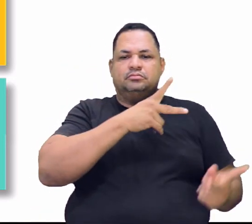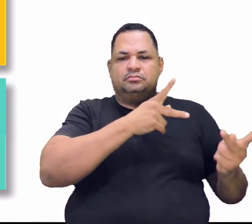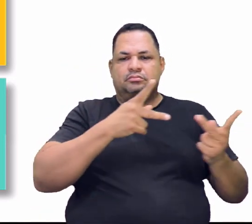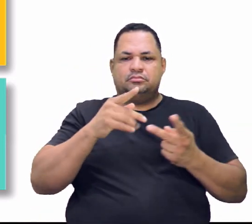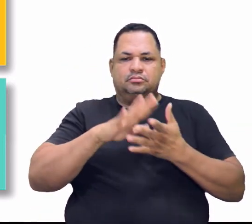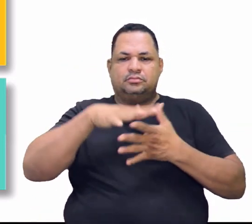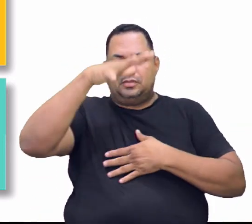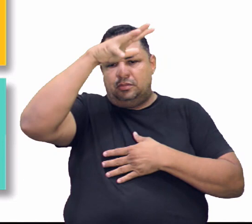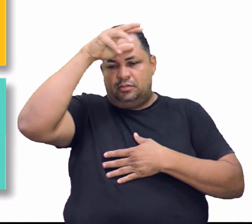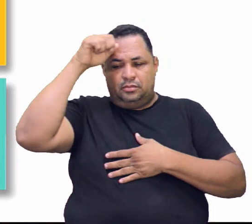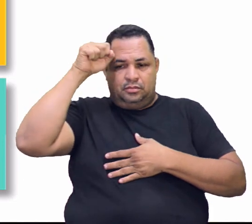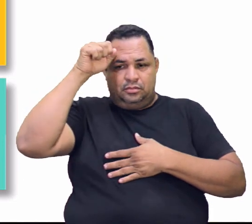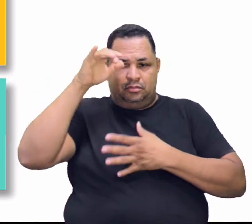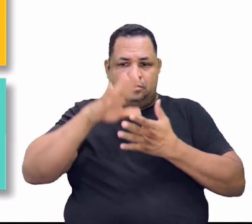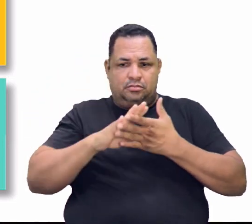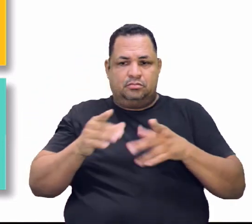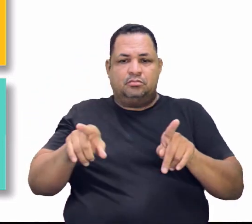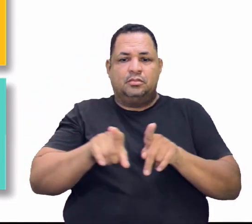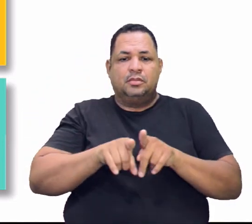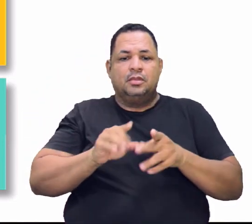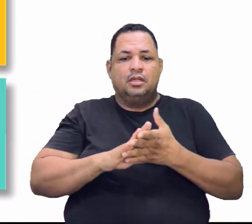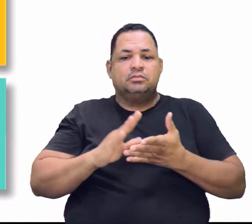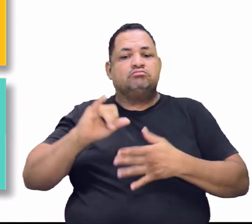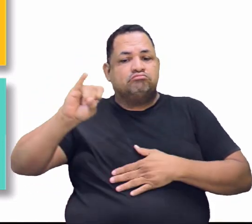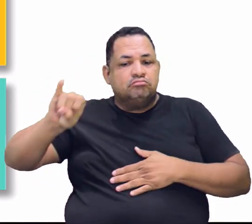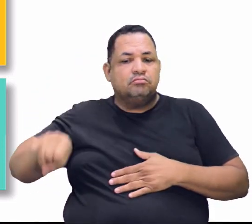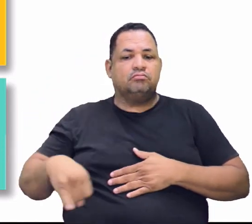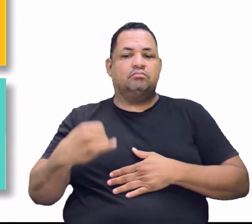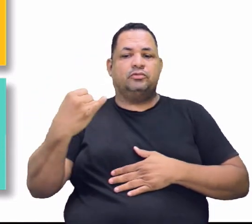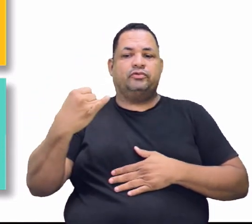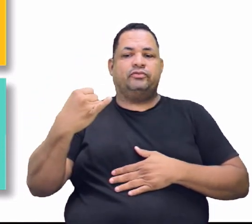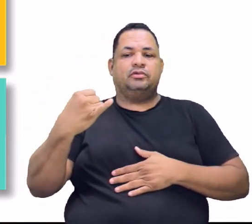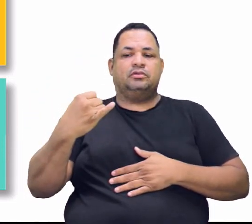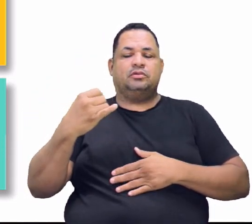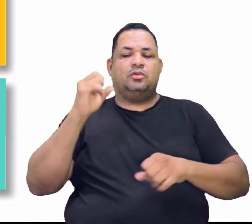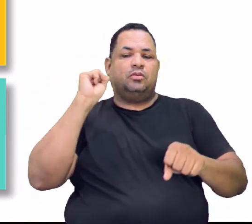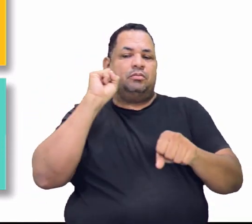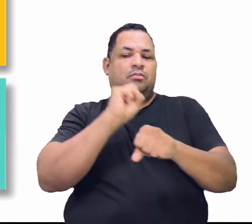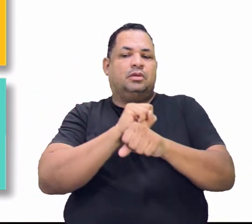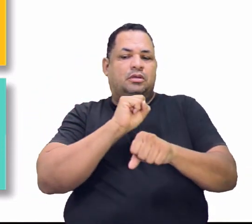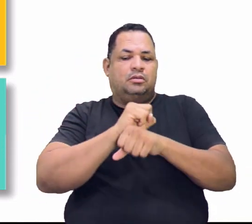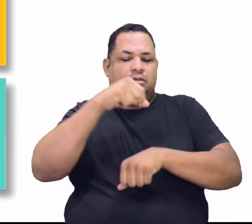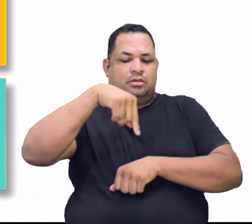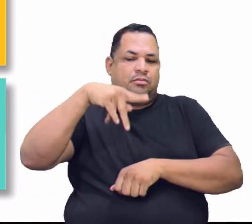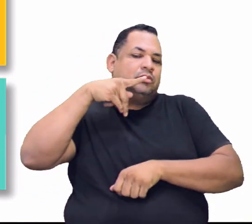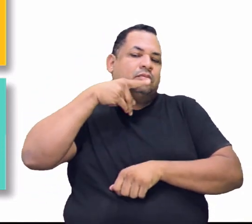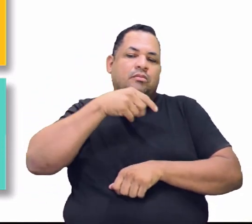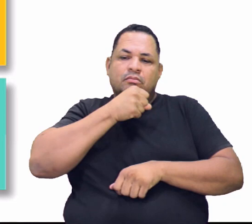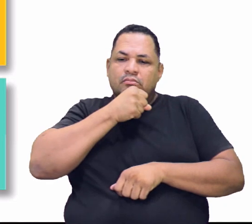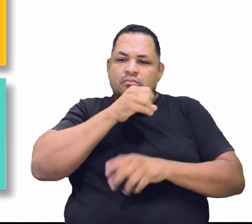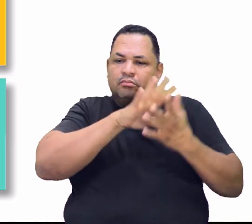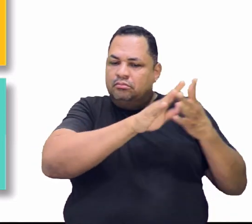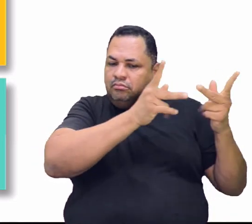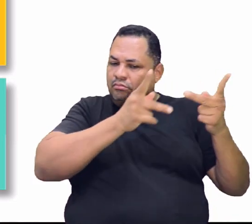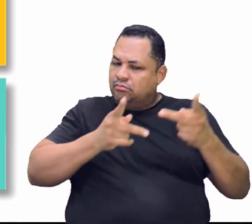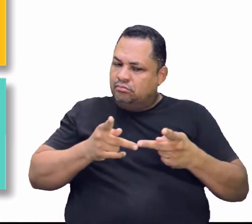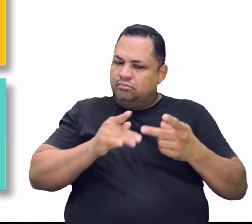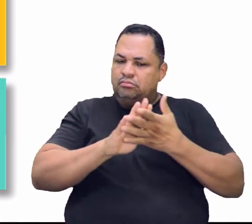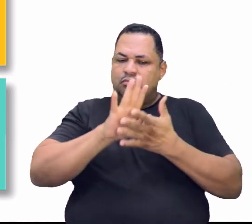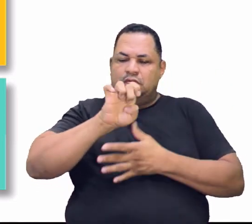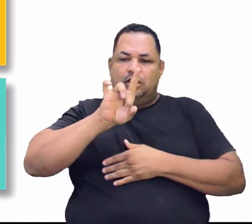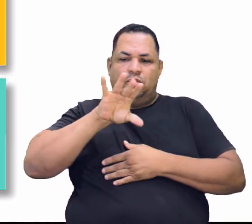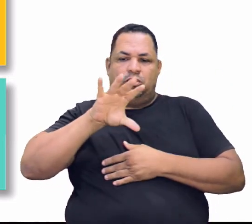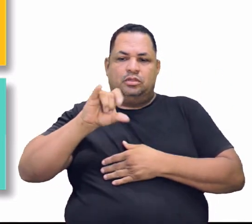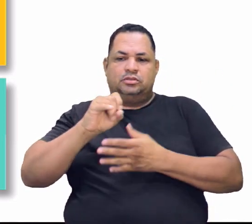visitar Manaus e, na oportunidade, acabou parando aqui em Porto Velho, a convite de Aloysio